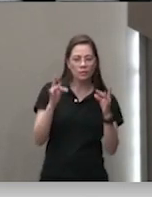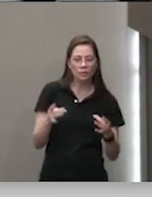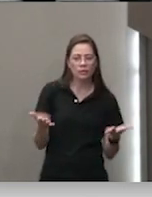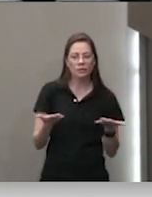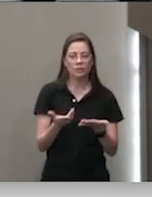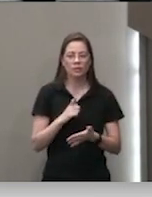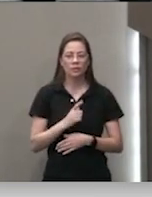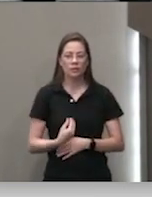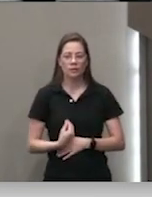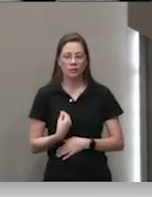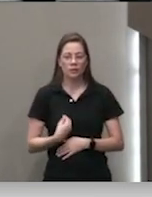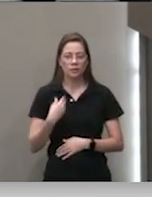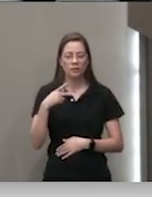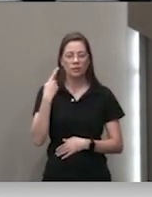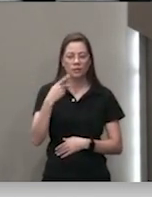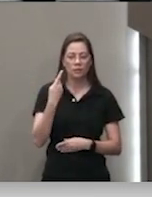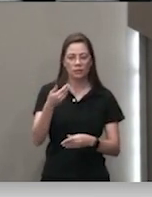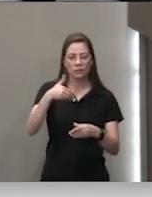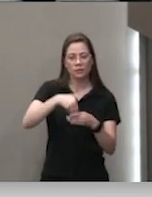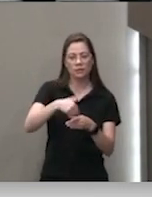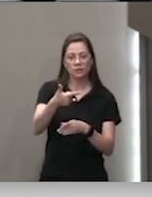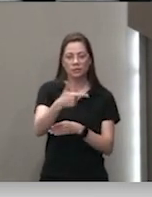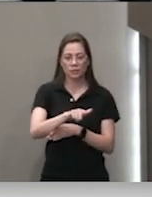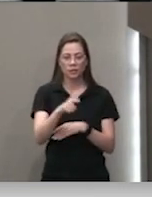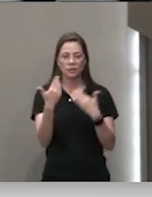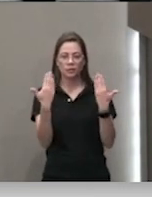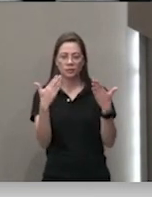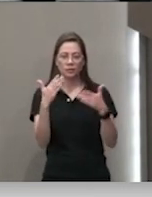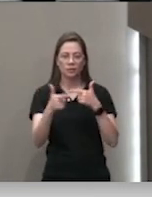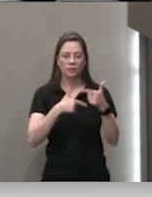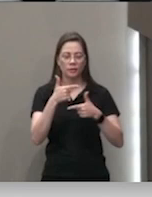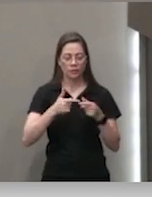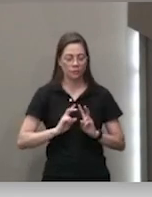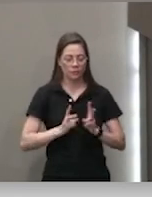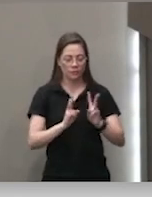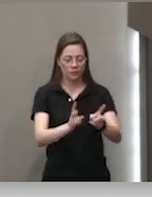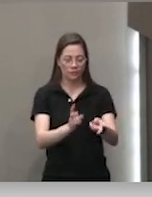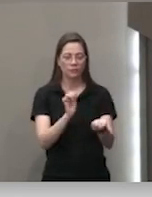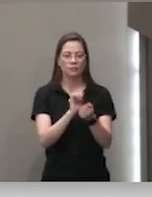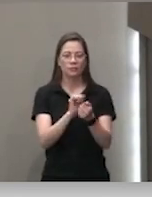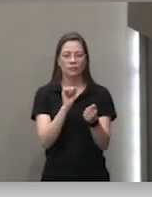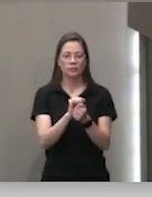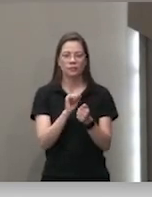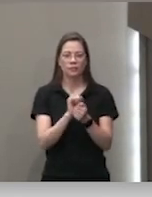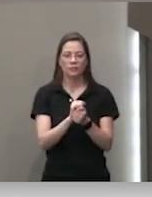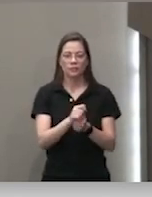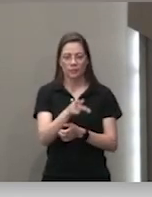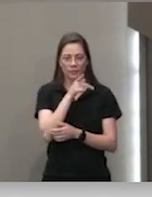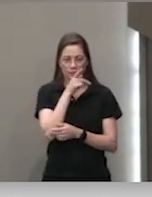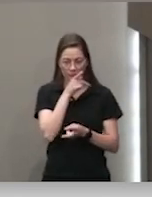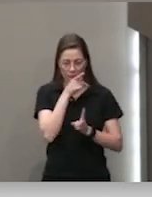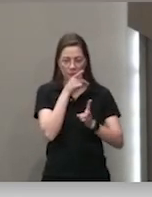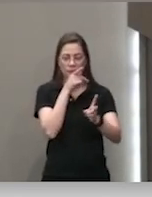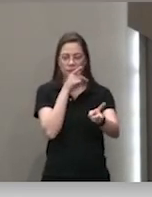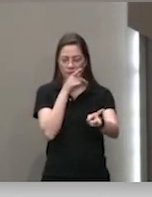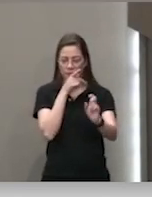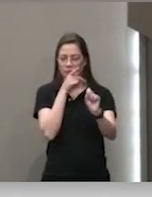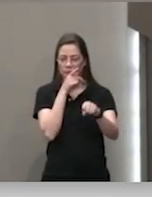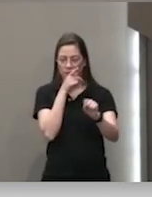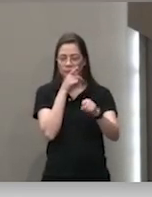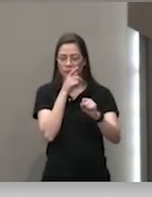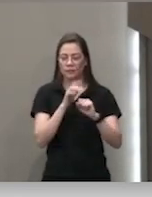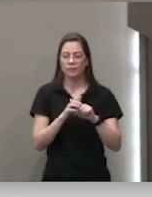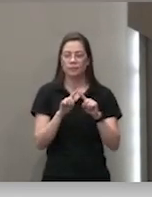está aqui, né, vereadora reeleita, parabéns pelo trabalho, seguimos juntos, seguimos no partido, pode ter certeza